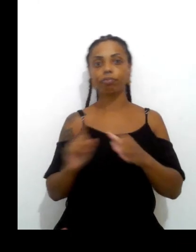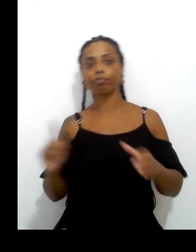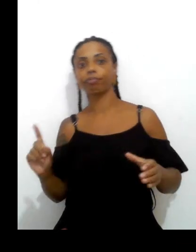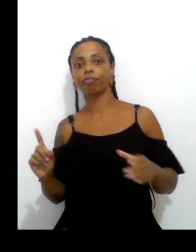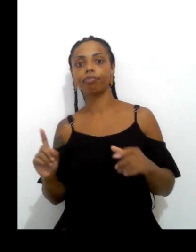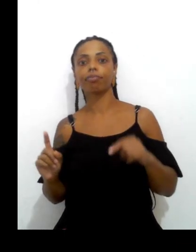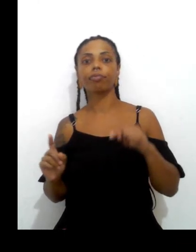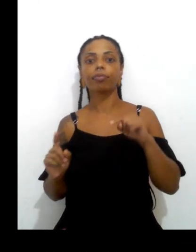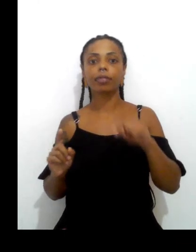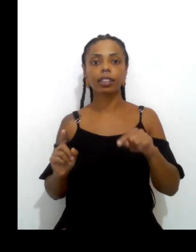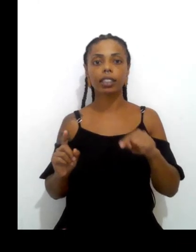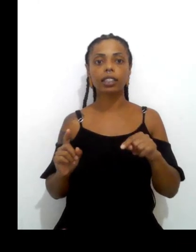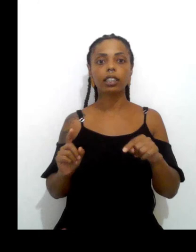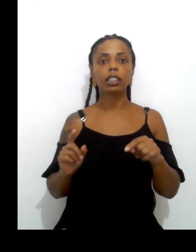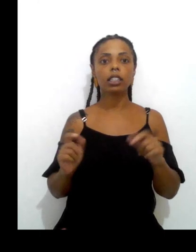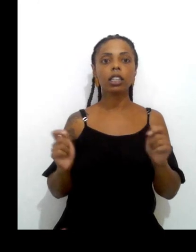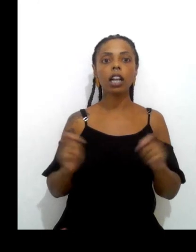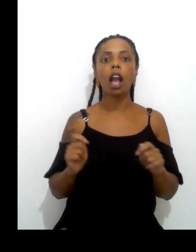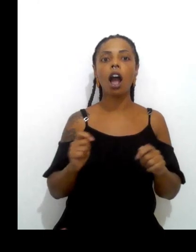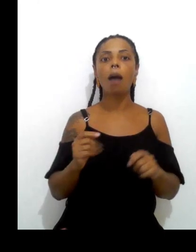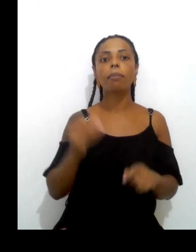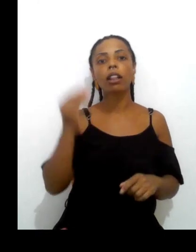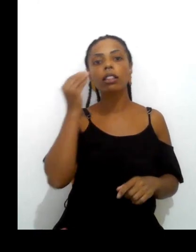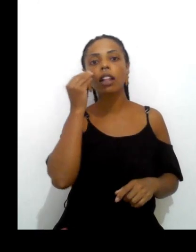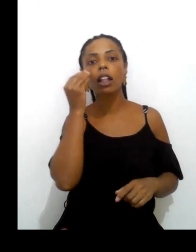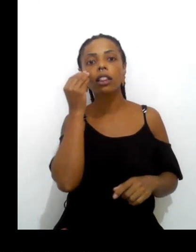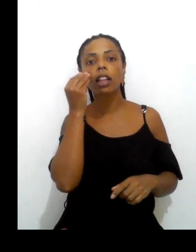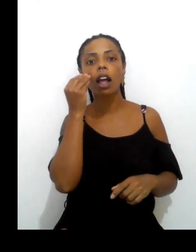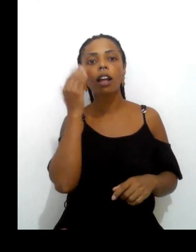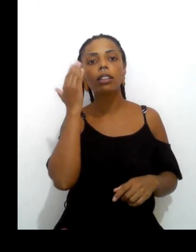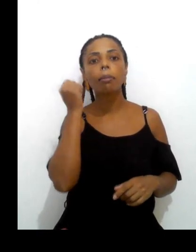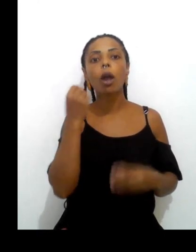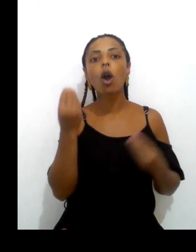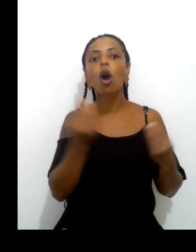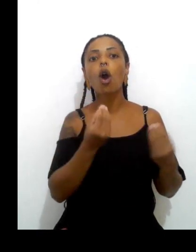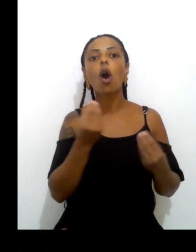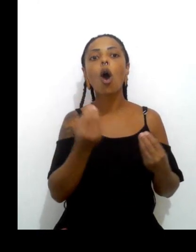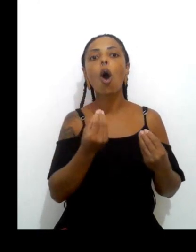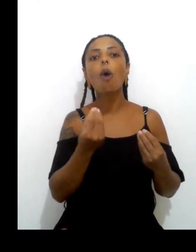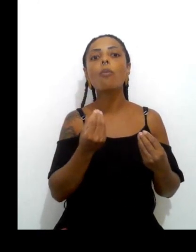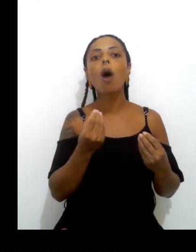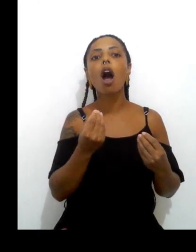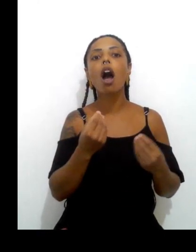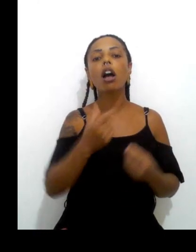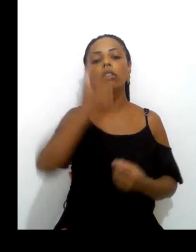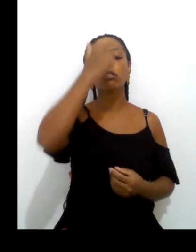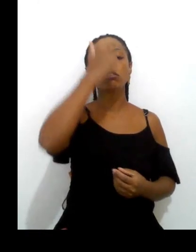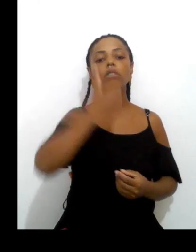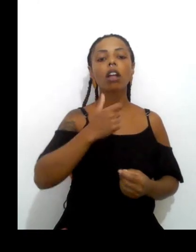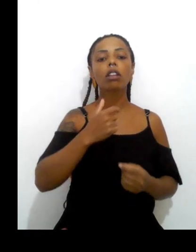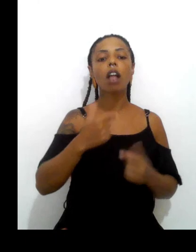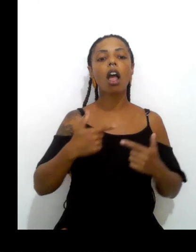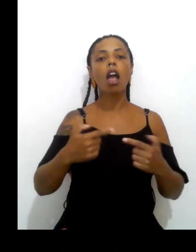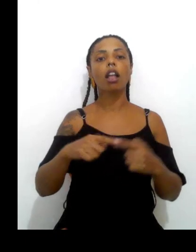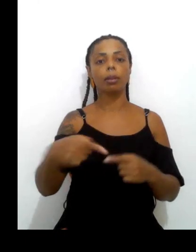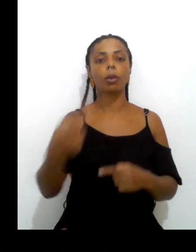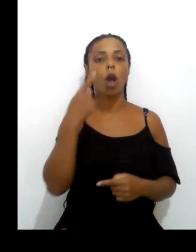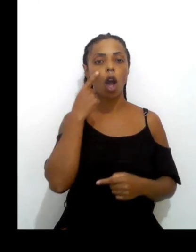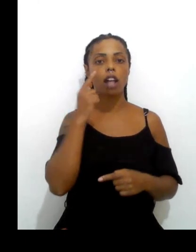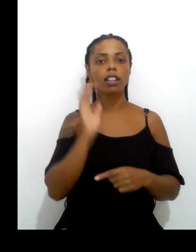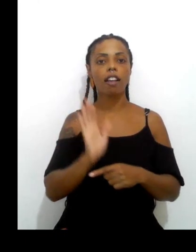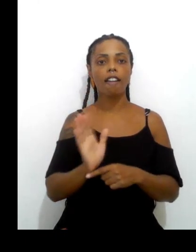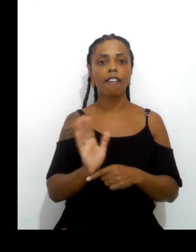mecanismo para explorar os limites da Cidadania do pós-guerra vejam por exemplo esse filme dos Beatles